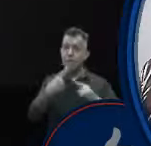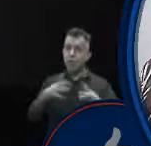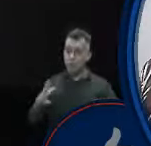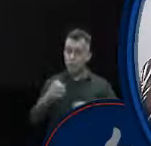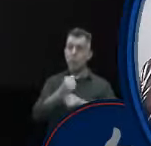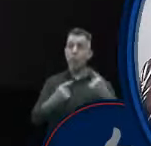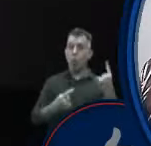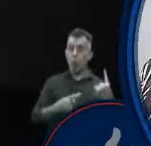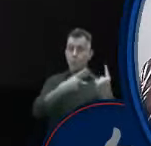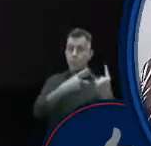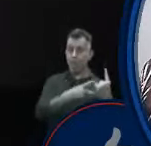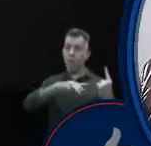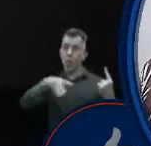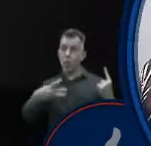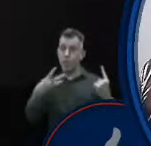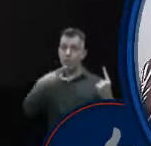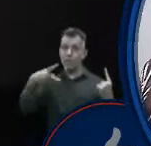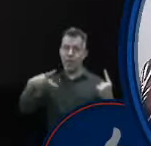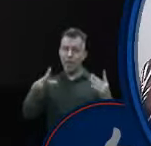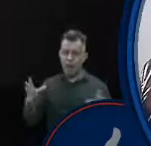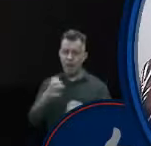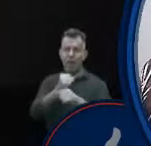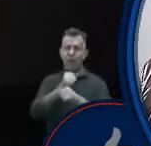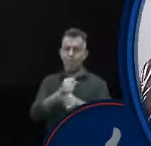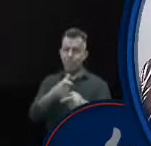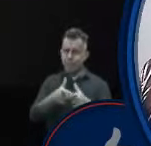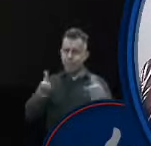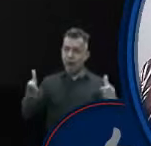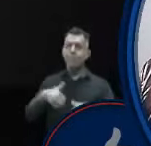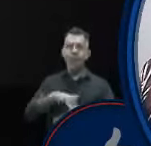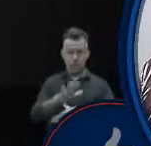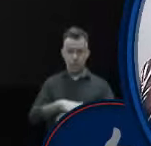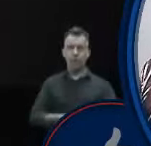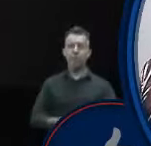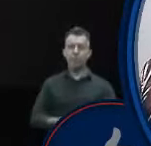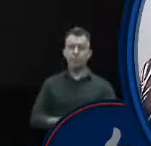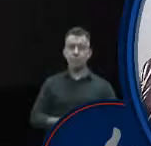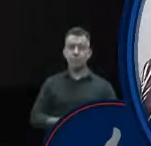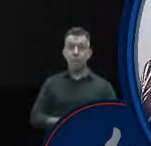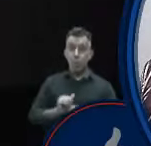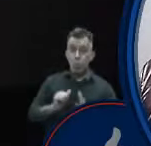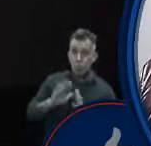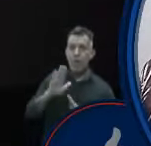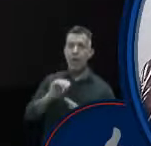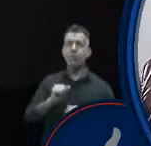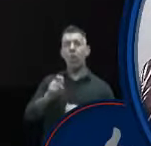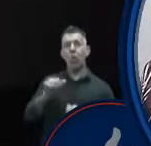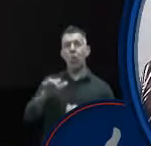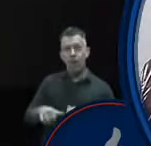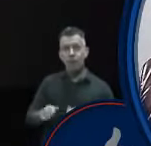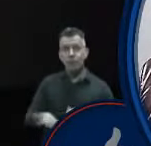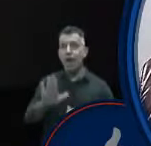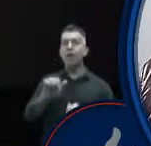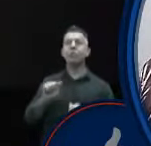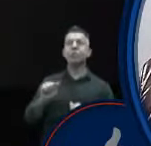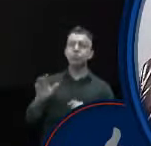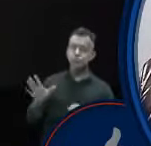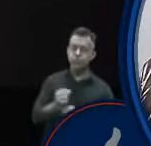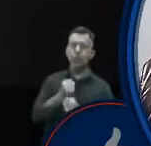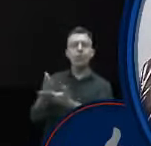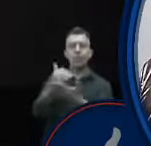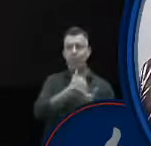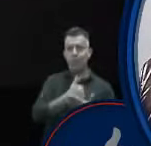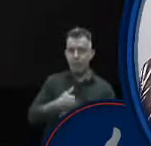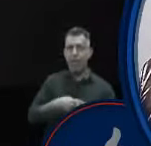1P com esse 3P vai gerar uma demanda proporcionalmente maior. Quanto mais oferta, mais demanda. E quanto mais demanda,